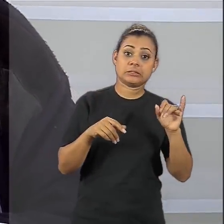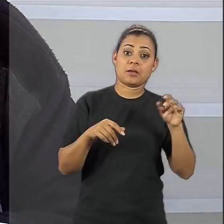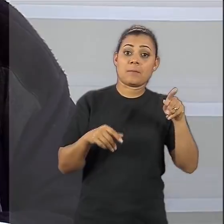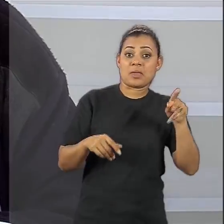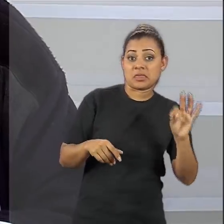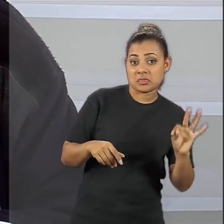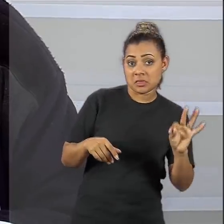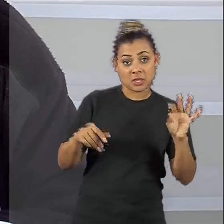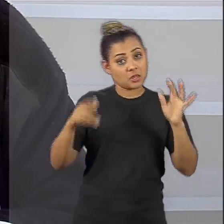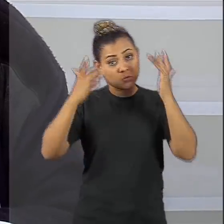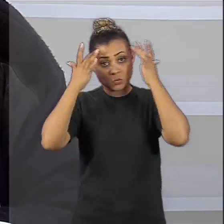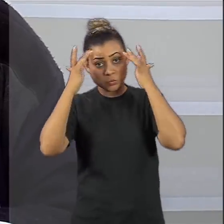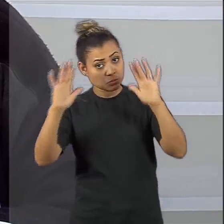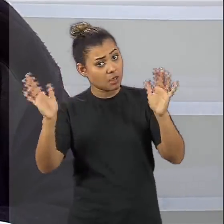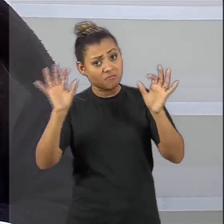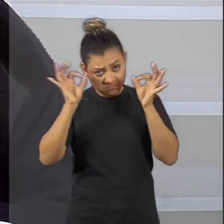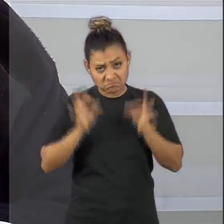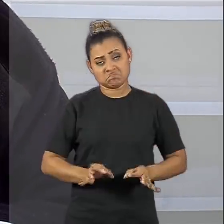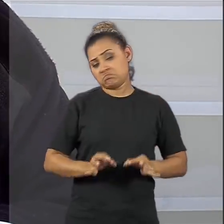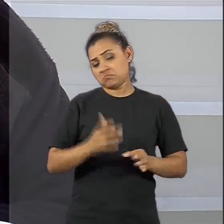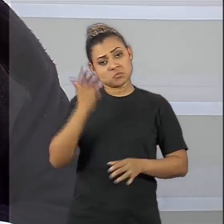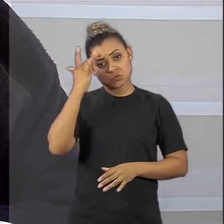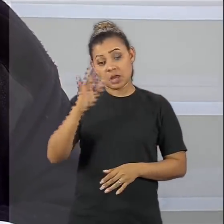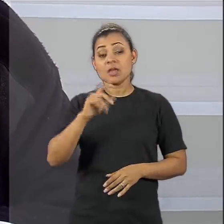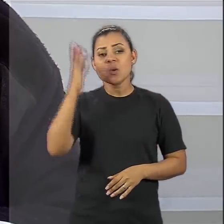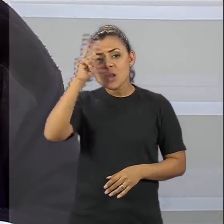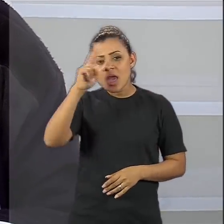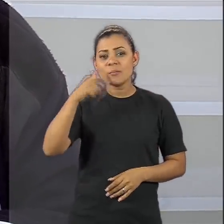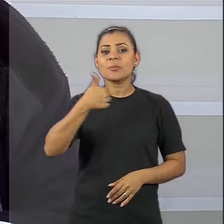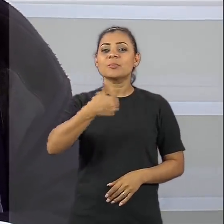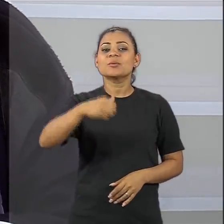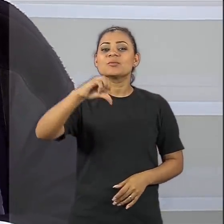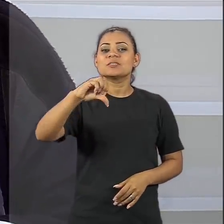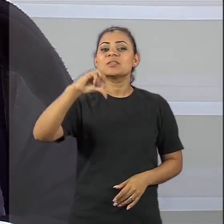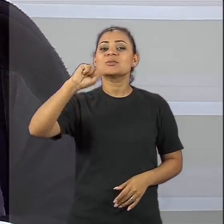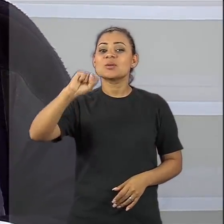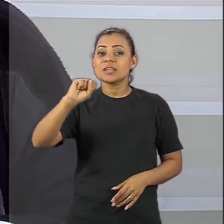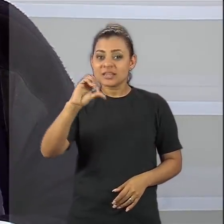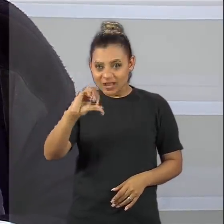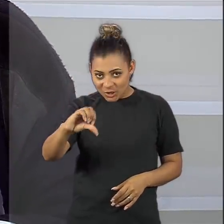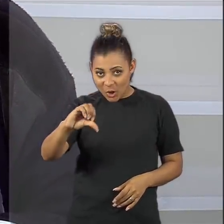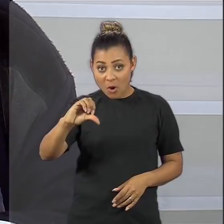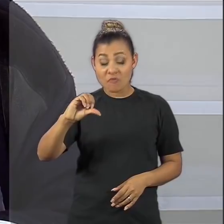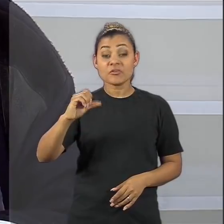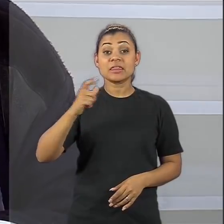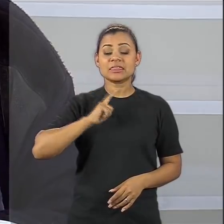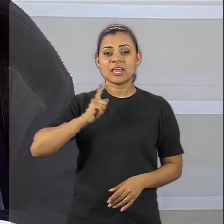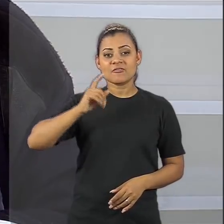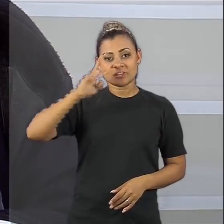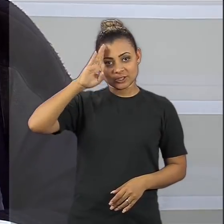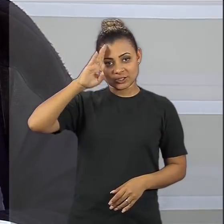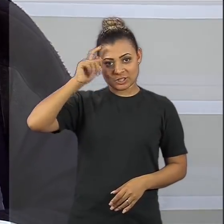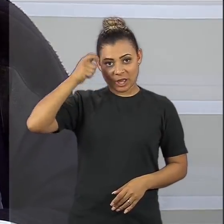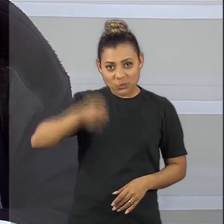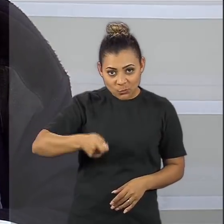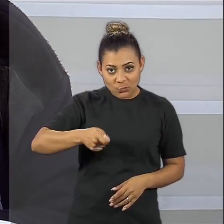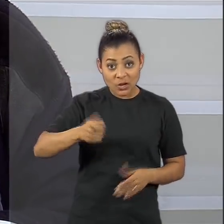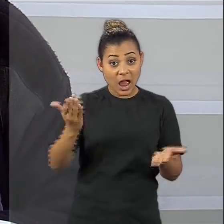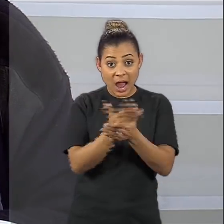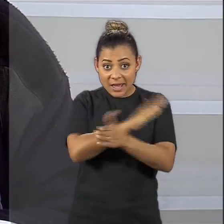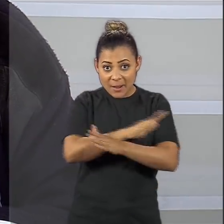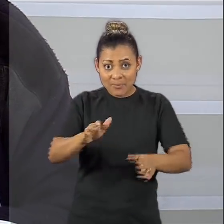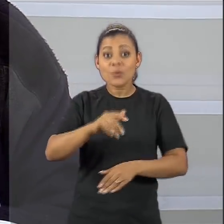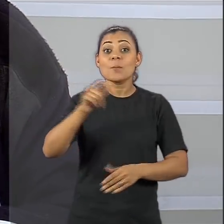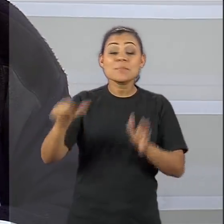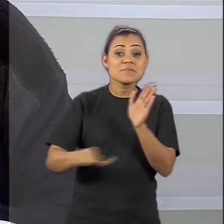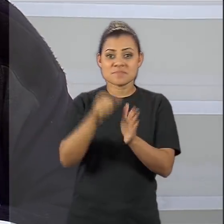forma sua intenção de voto. Eu me lembro que na eleição de 89, a primeira depois da ditadura, o Leonel Brizola, almoçando na Folha,